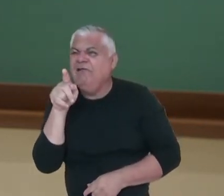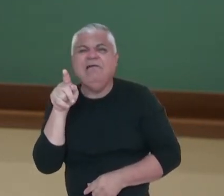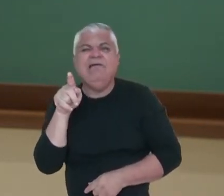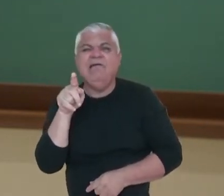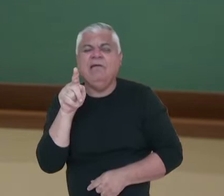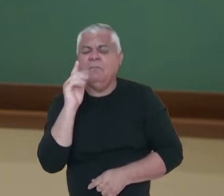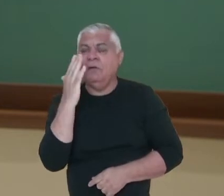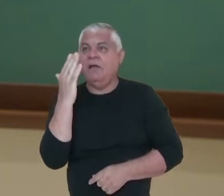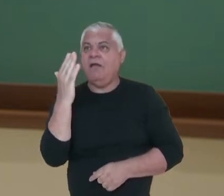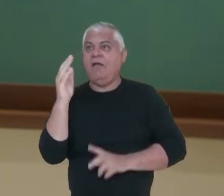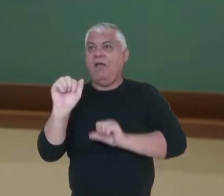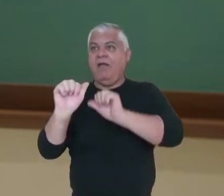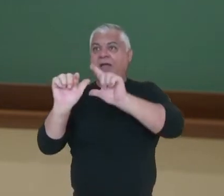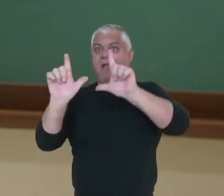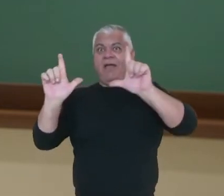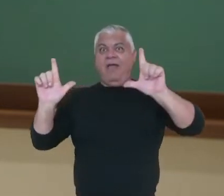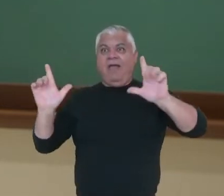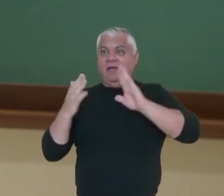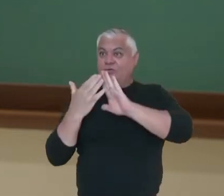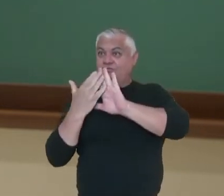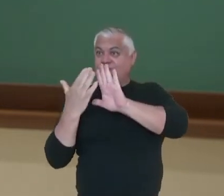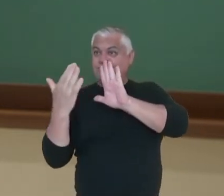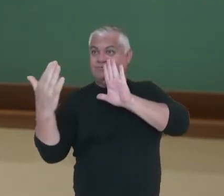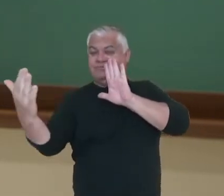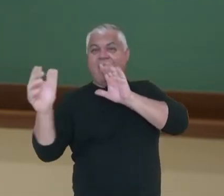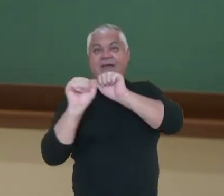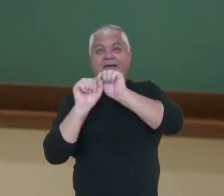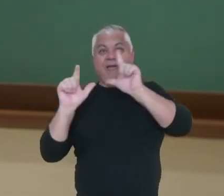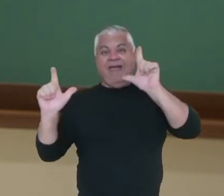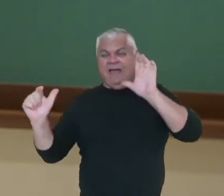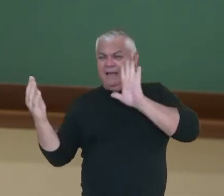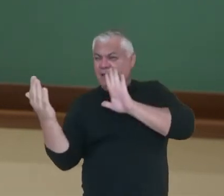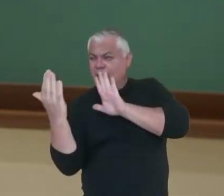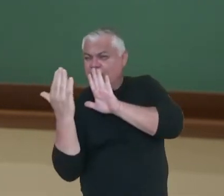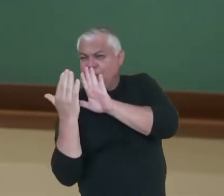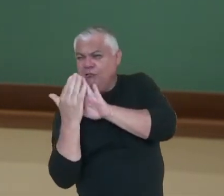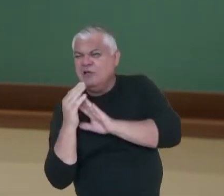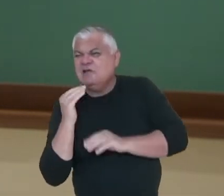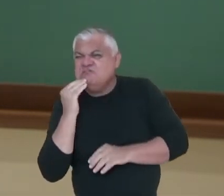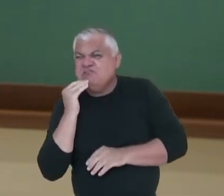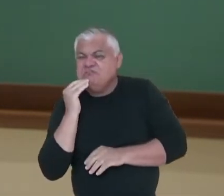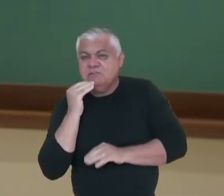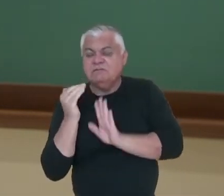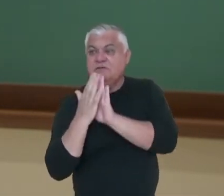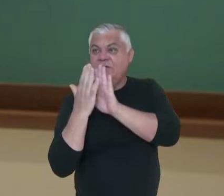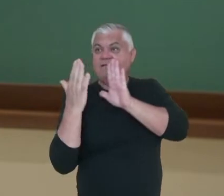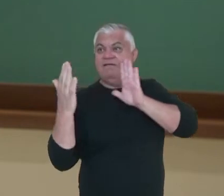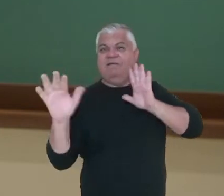tenho a nitidez, parece uma coisa real. E Claude Monet, que foi uma das pessoas que entraram nesse